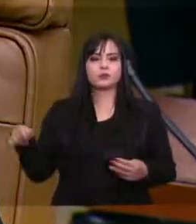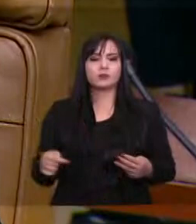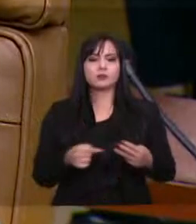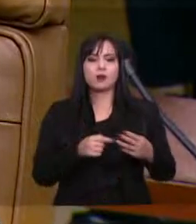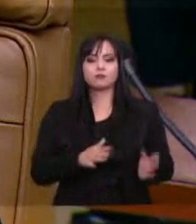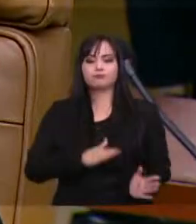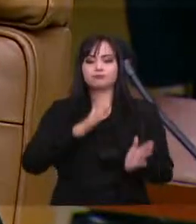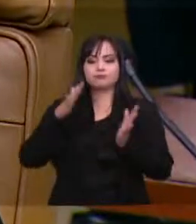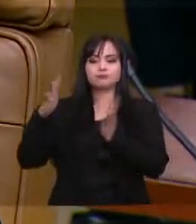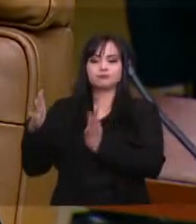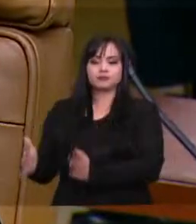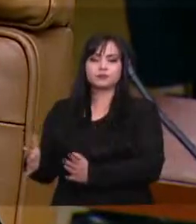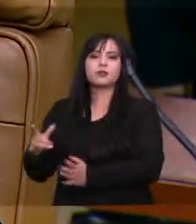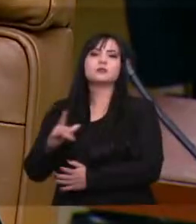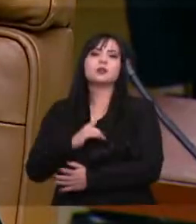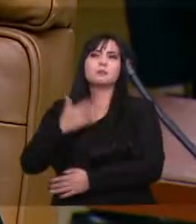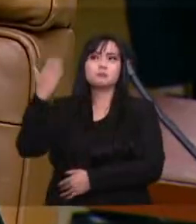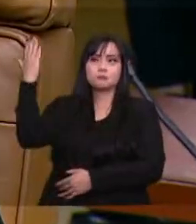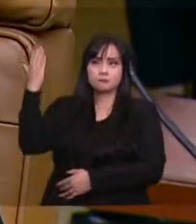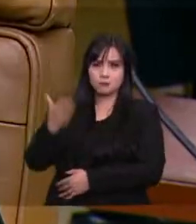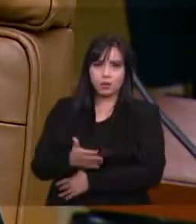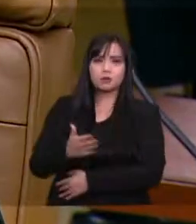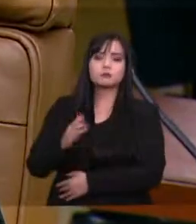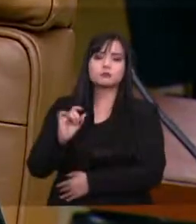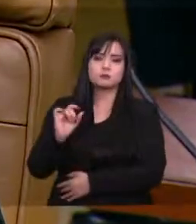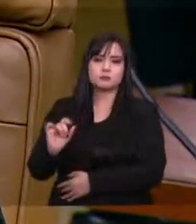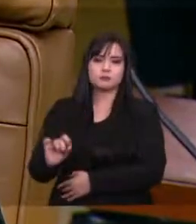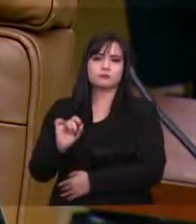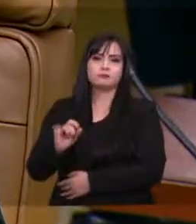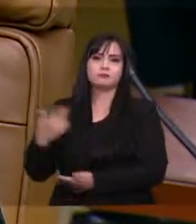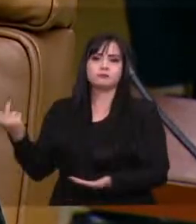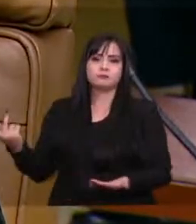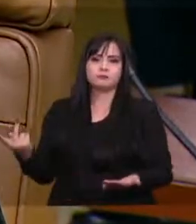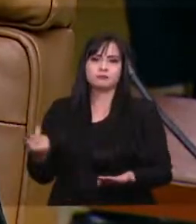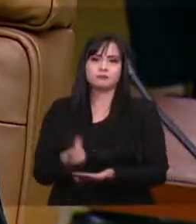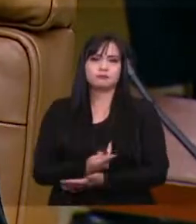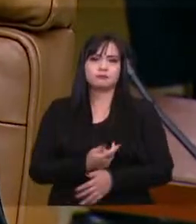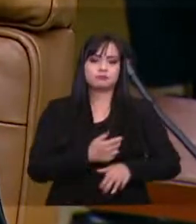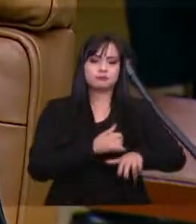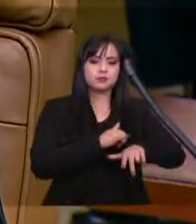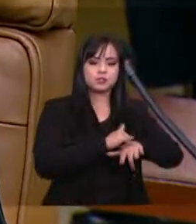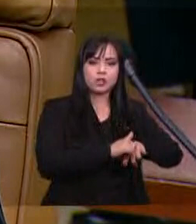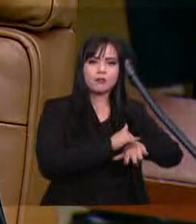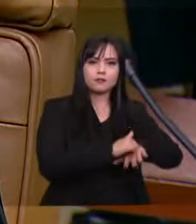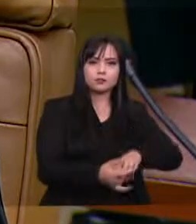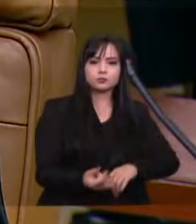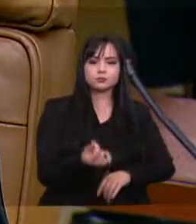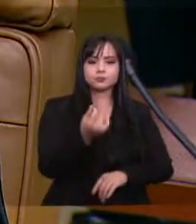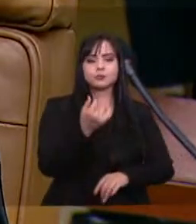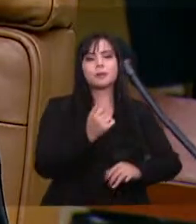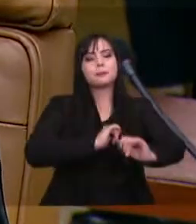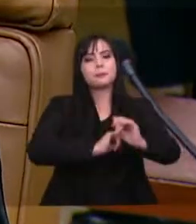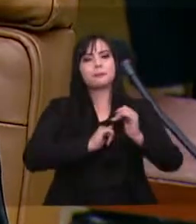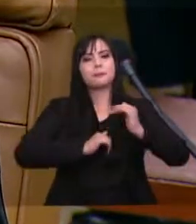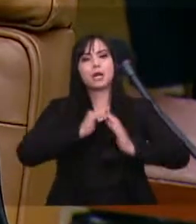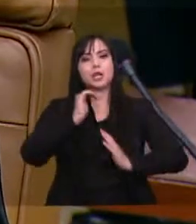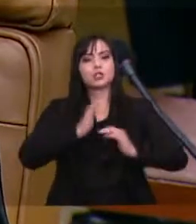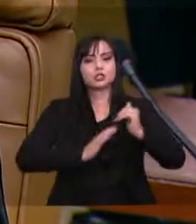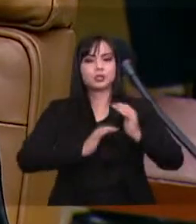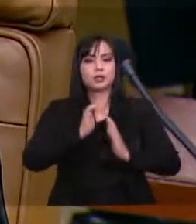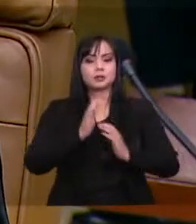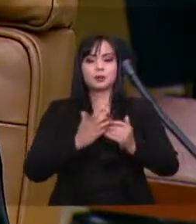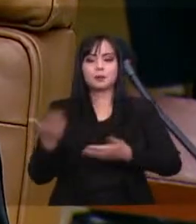etapa havendo comprovação nos autos de que os atos de lavagem de capitais foram praticados